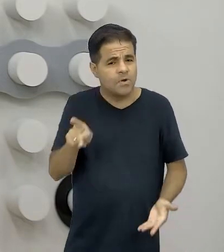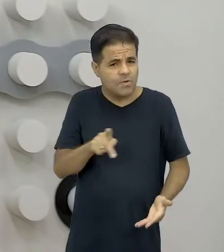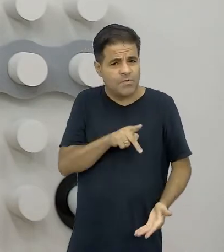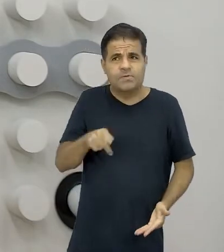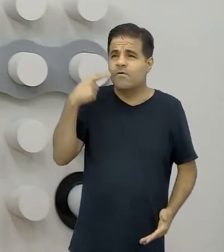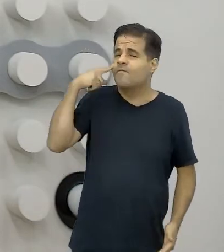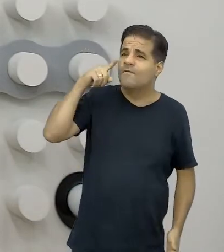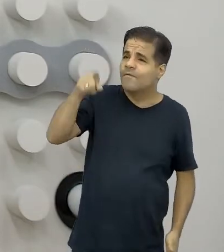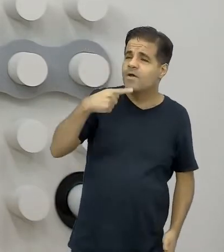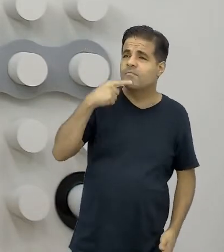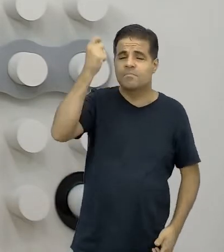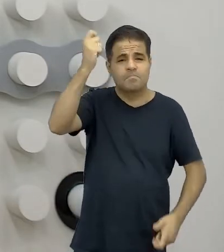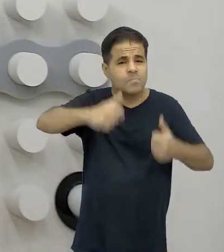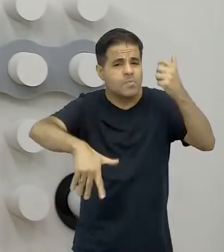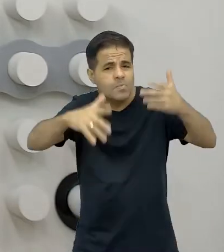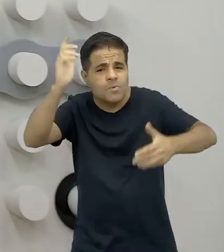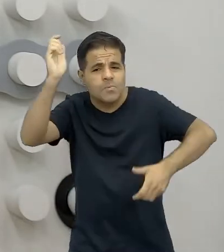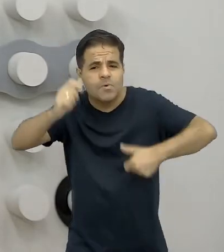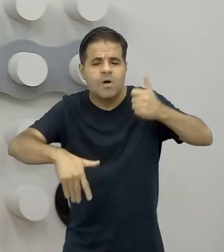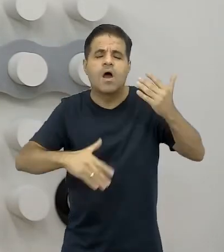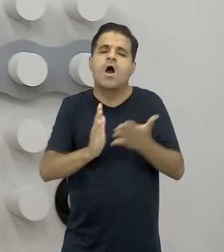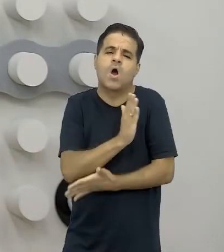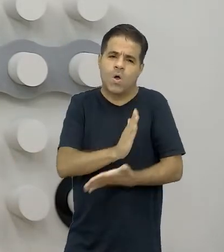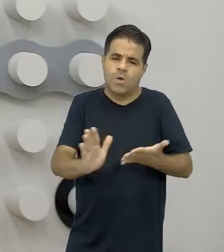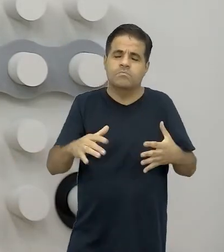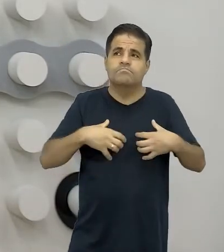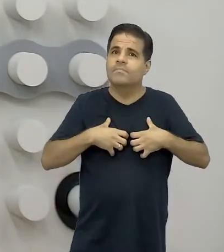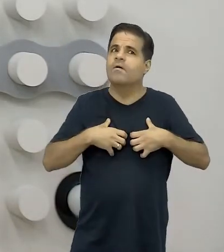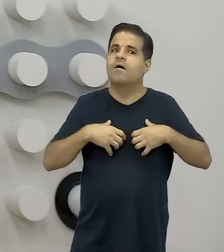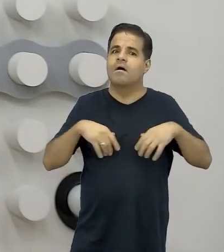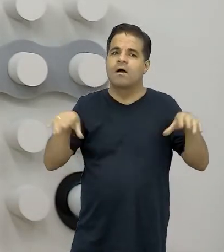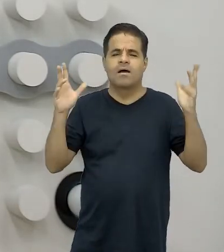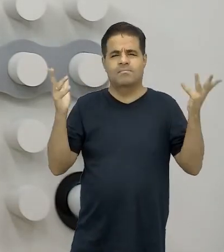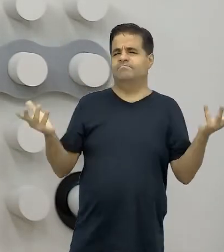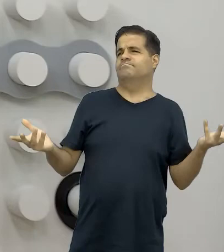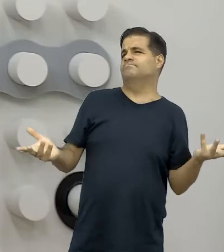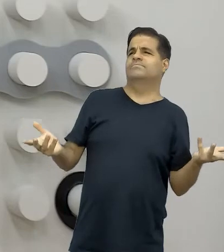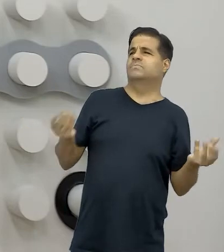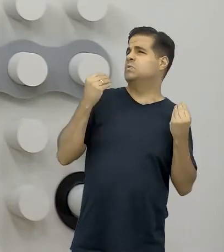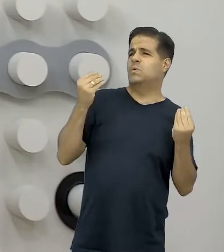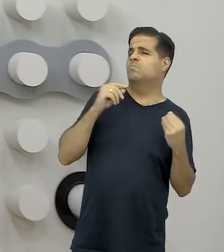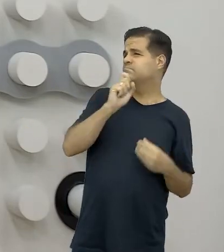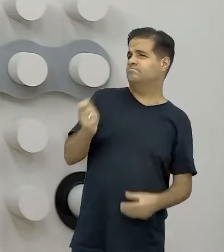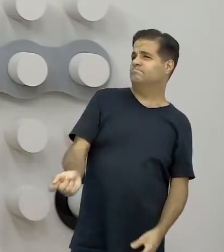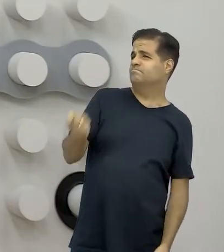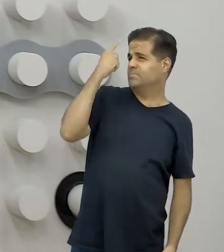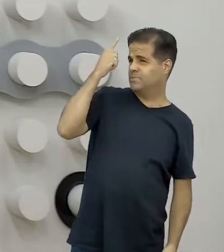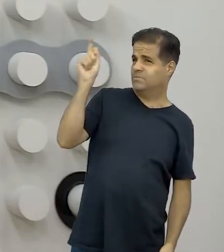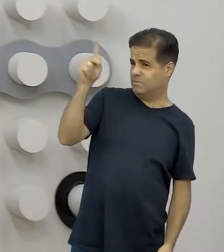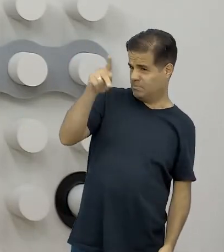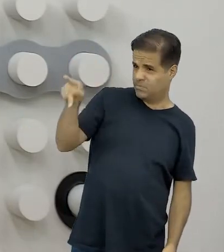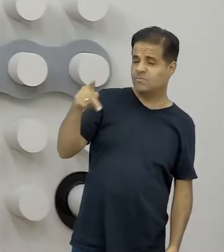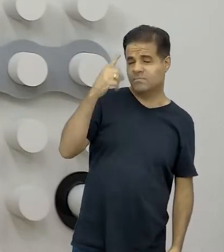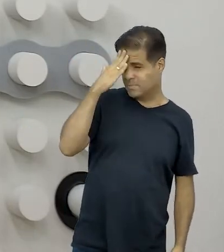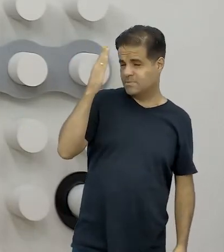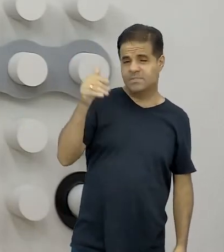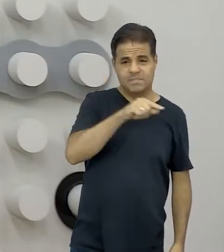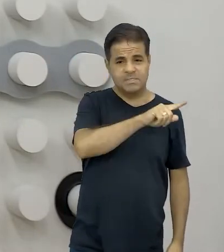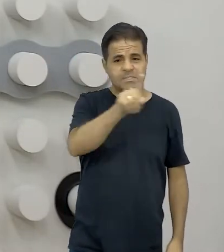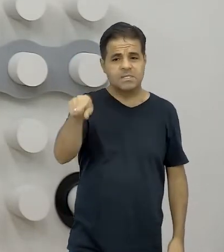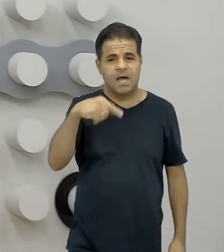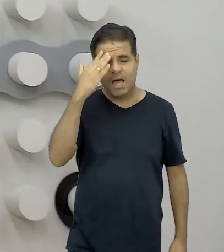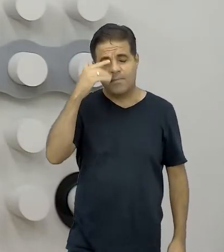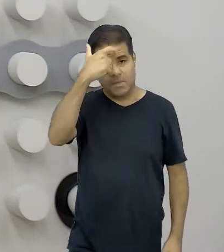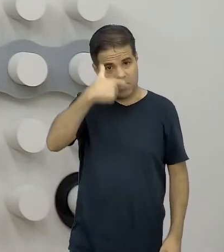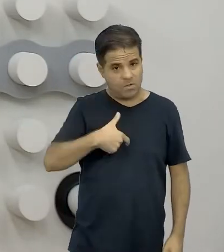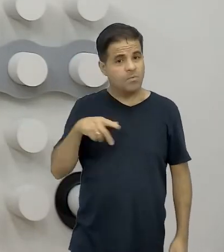estou falando, né? Eu imagino que alguns devem estar torcendo o nariz, falando assim, pô, mas você é professor também, você sabe que eu